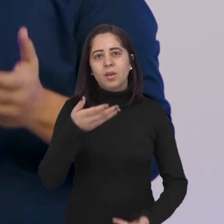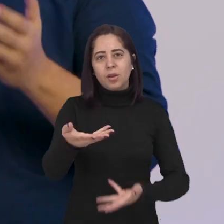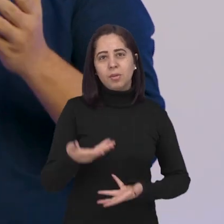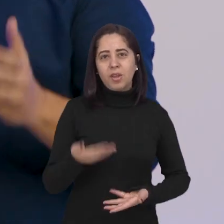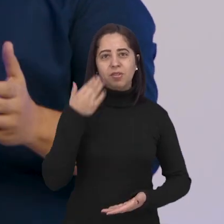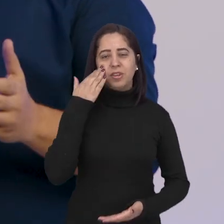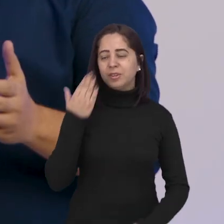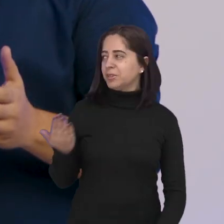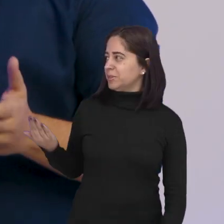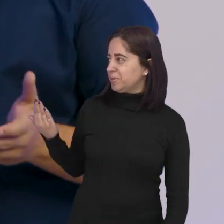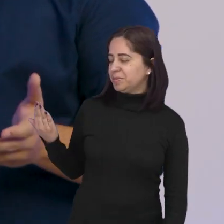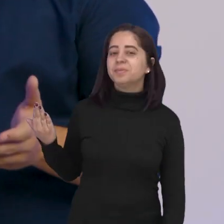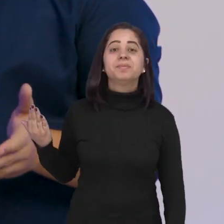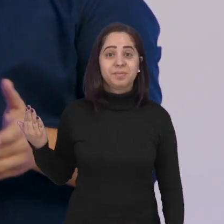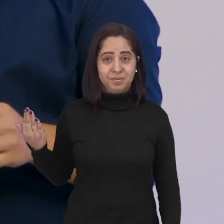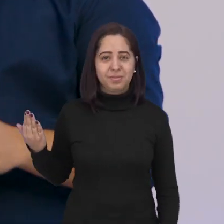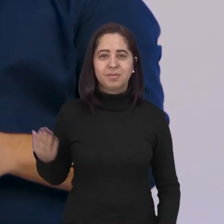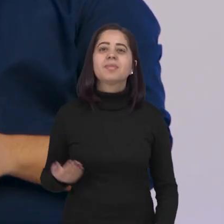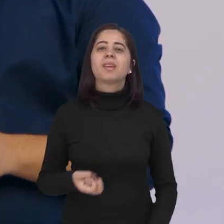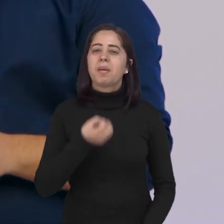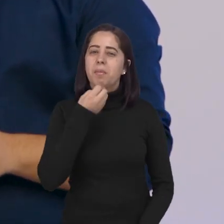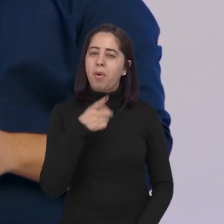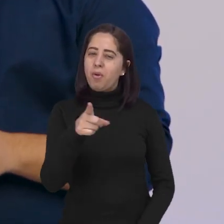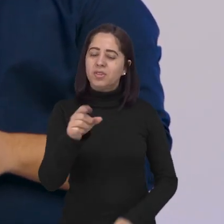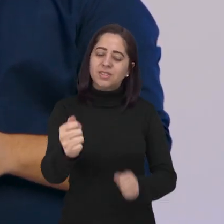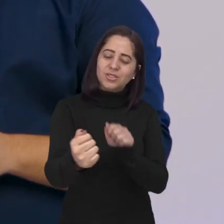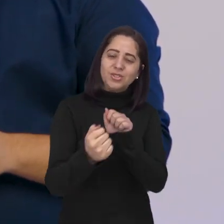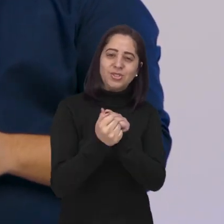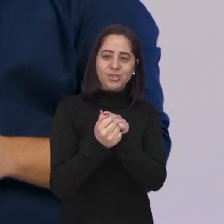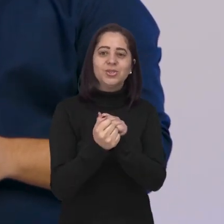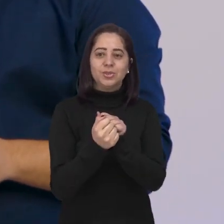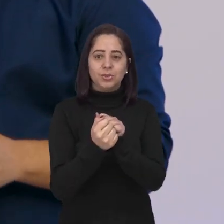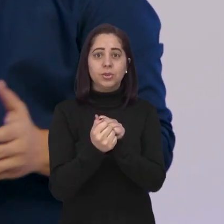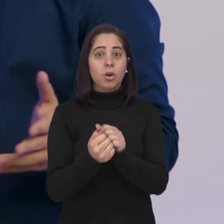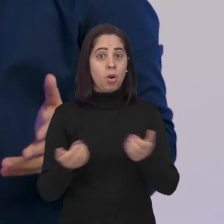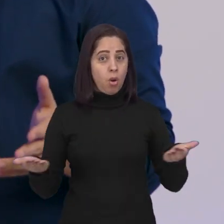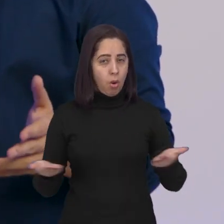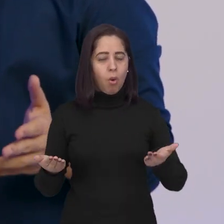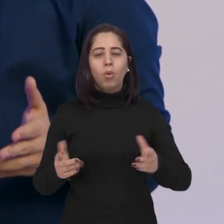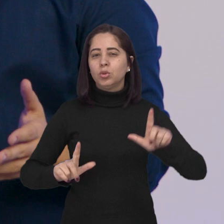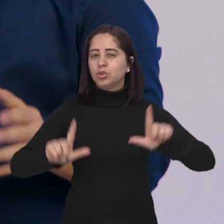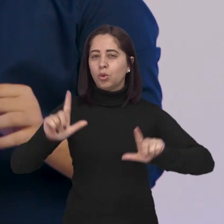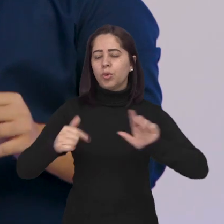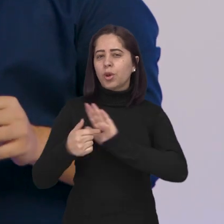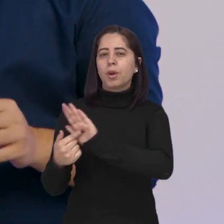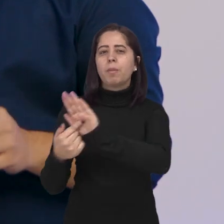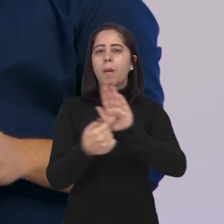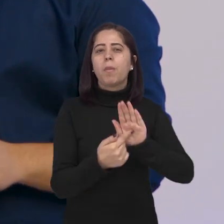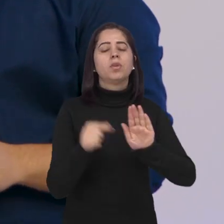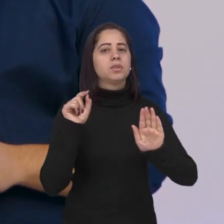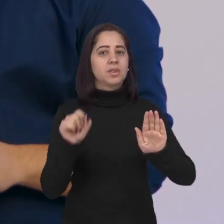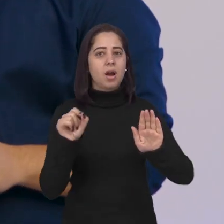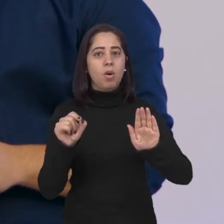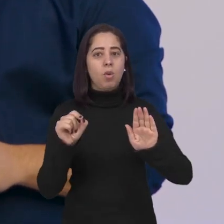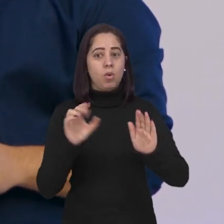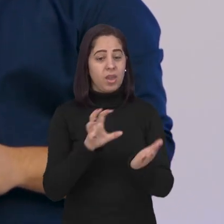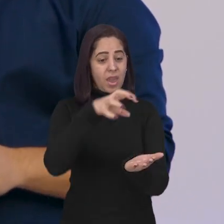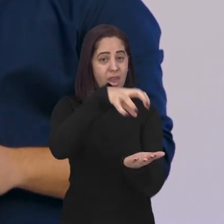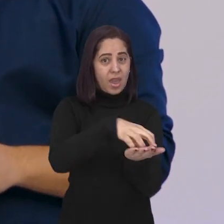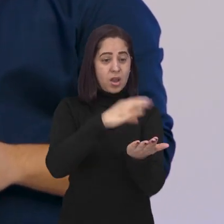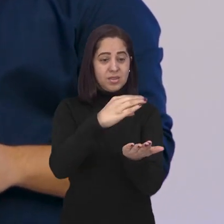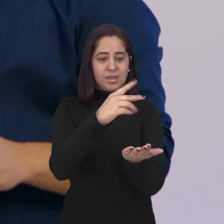Seja bem-vindo ao Cidadania em Pauta, é sempre muito bom ter você com a gente. Na edição de hoje você vai conhecer como funciona